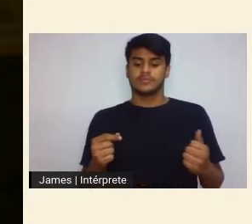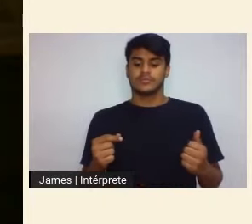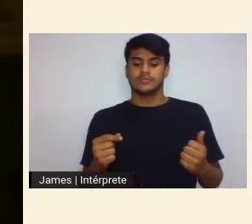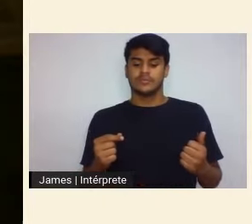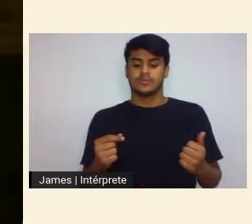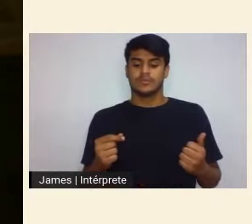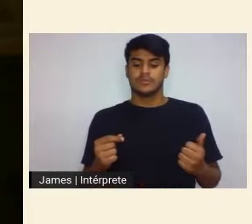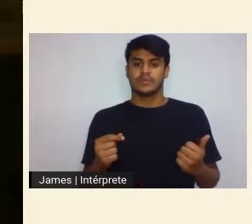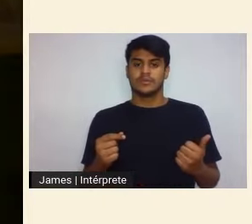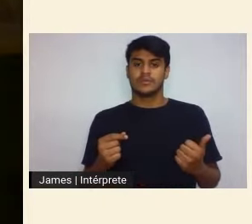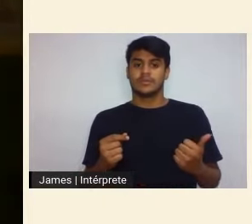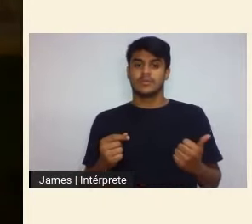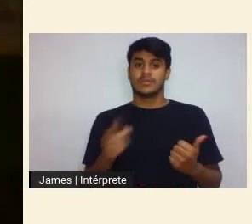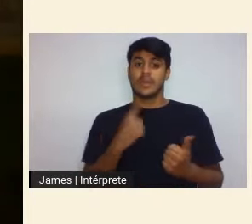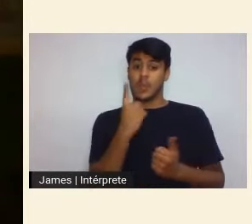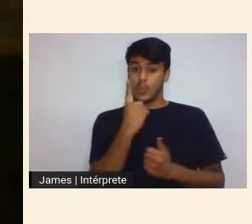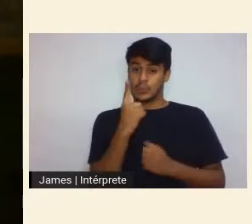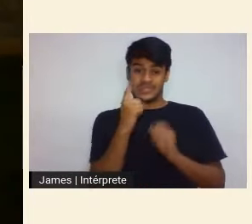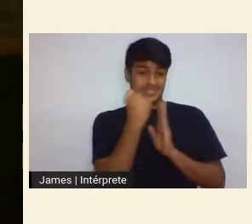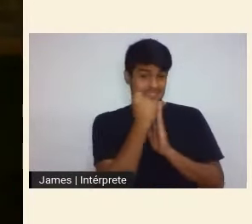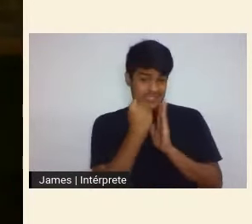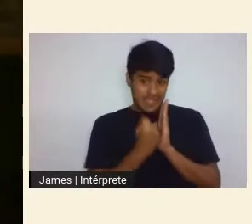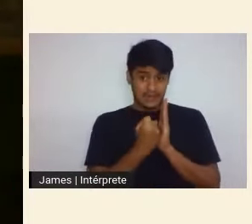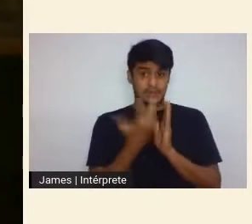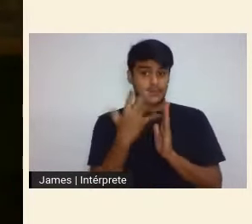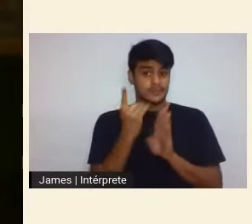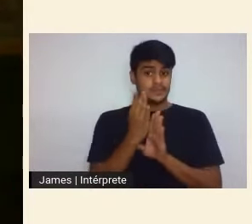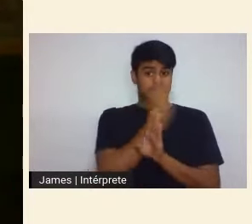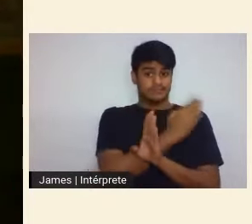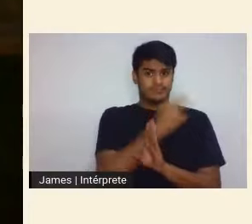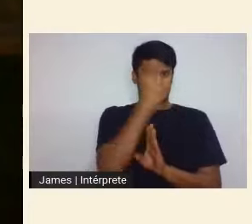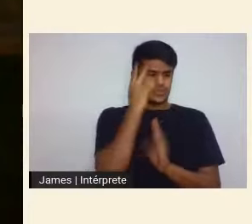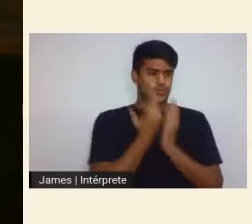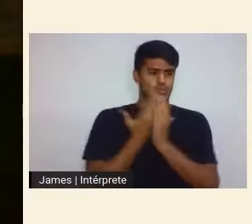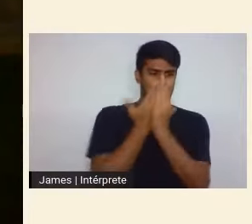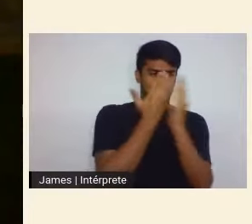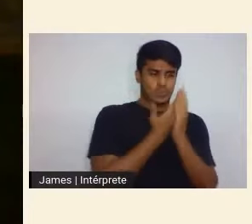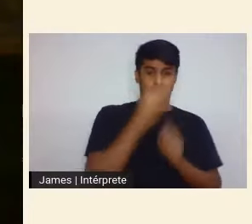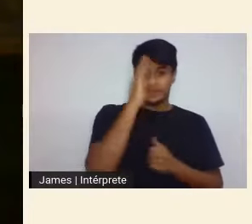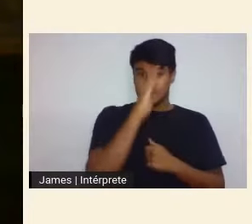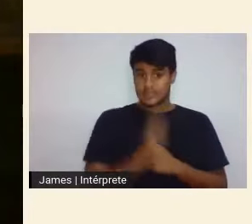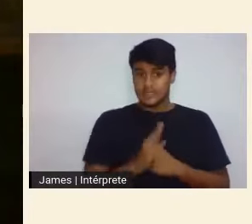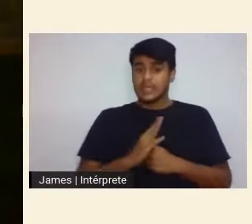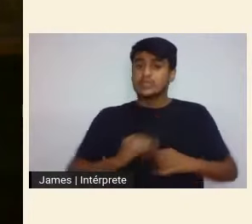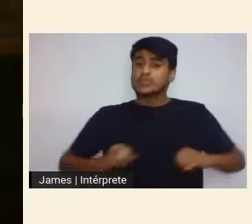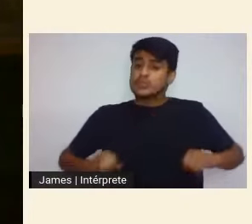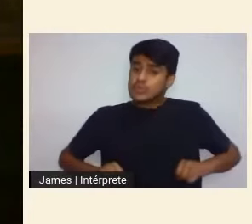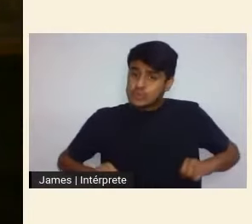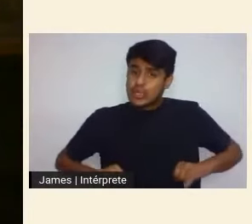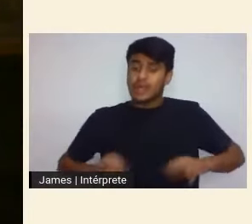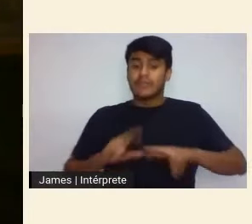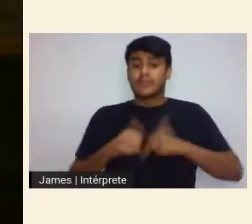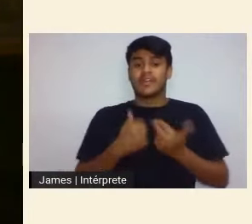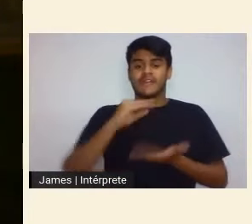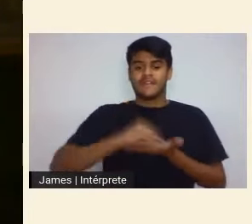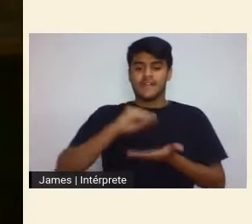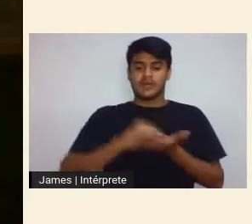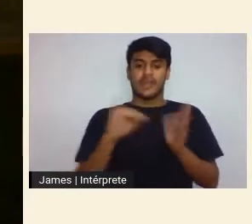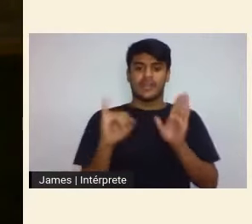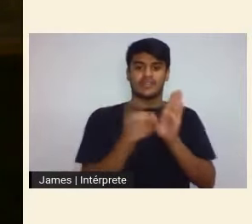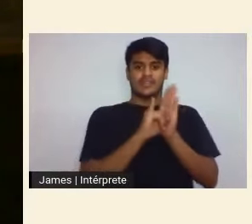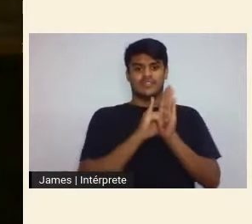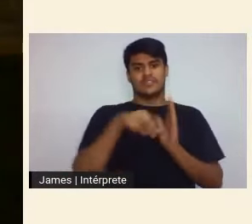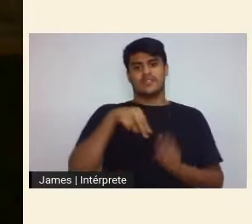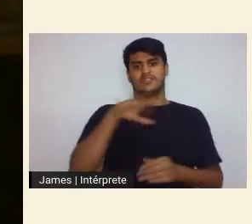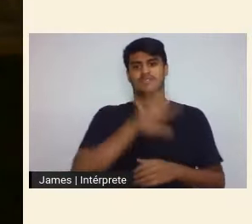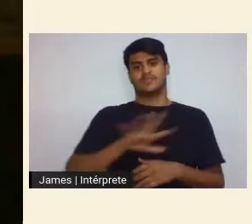Há mais de um século, pelo menos, os intelectuais brasileiros sofrem com o problema da identidade nacional, o tema da nossa